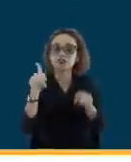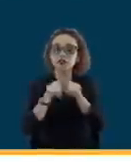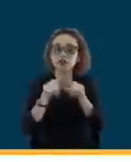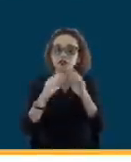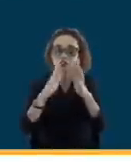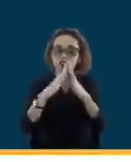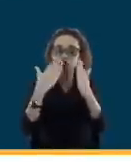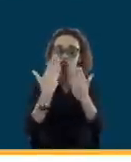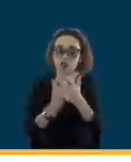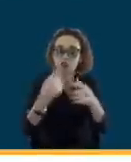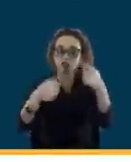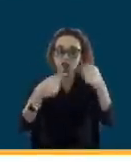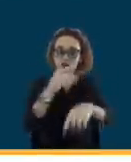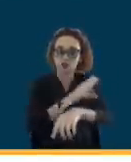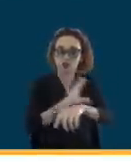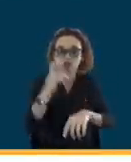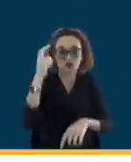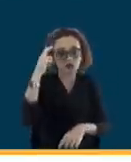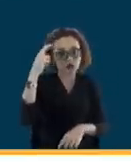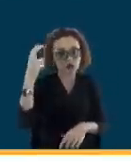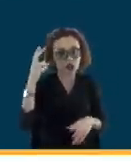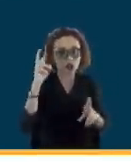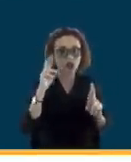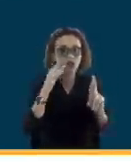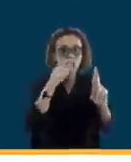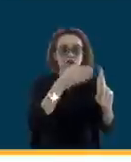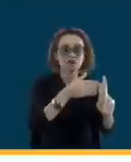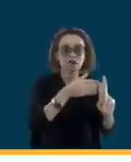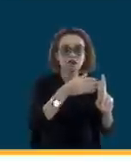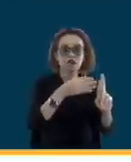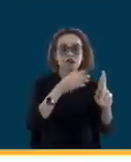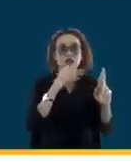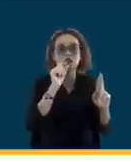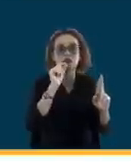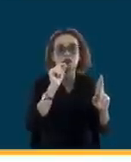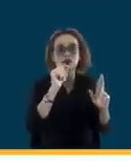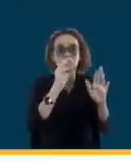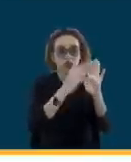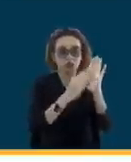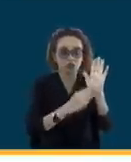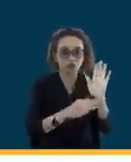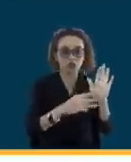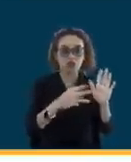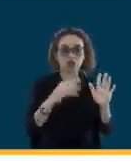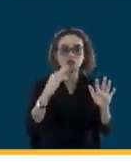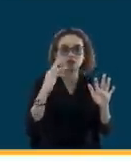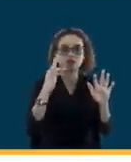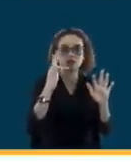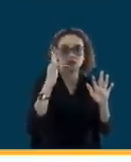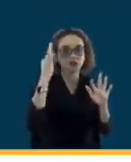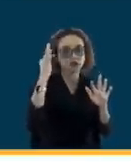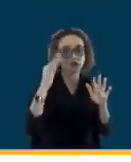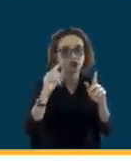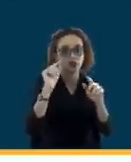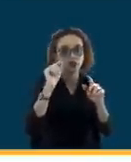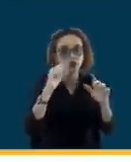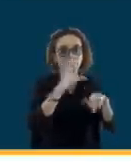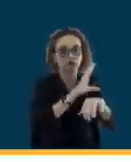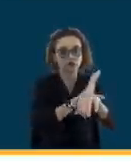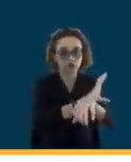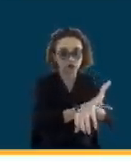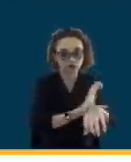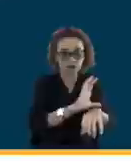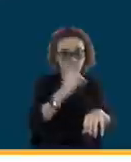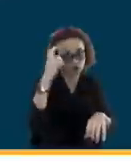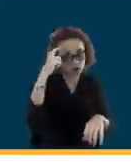Culturais ela tem referências teóricas e metodológicas também muito baseadas na cultura de tradição oral